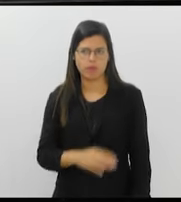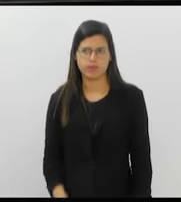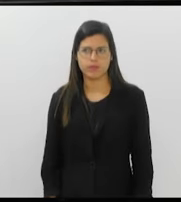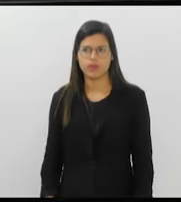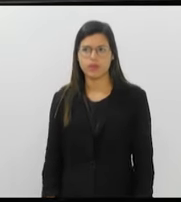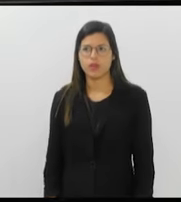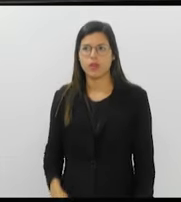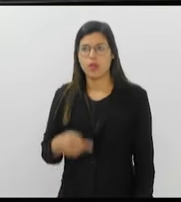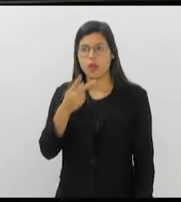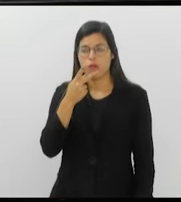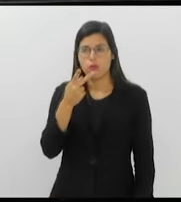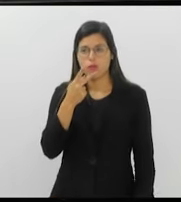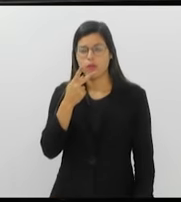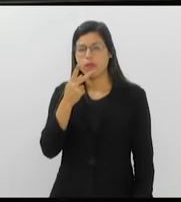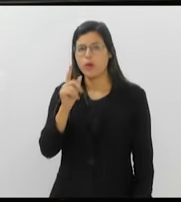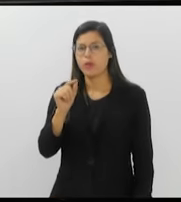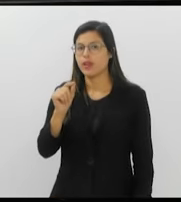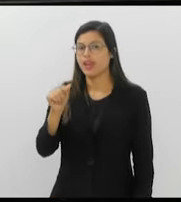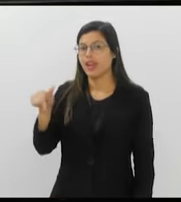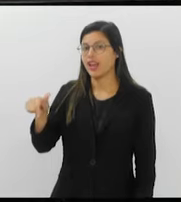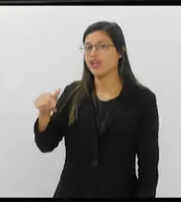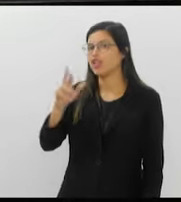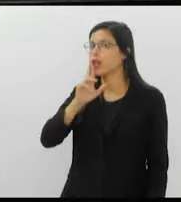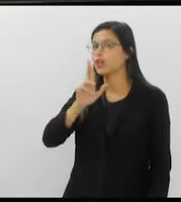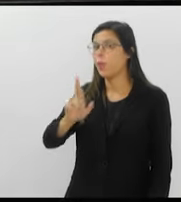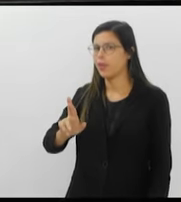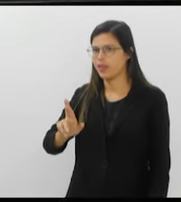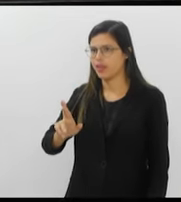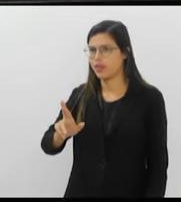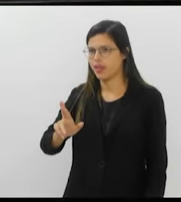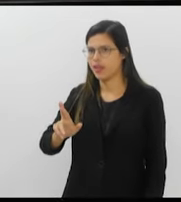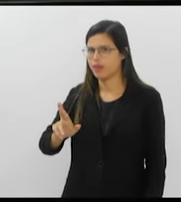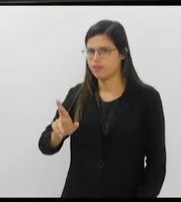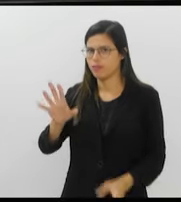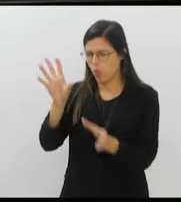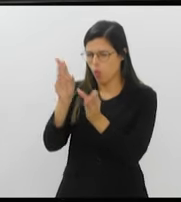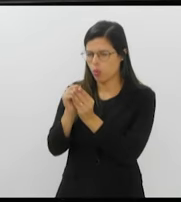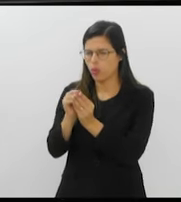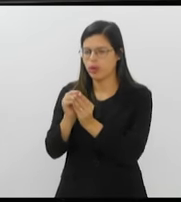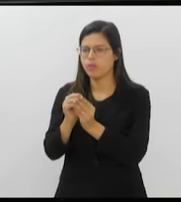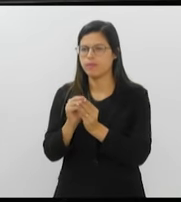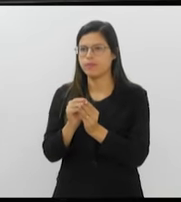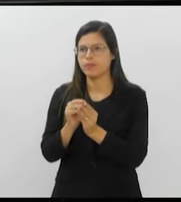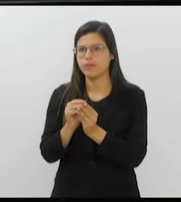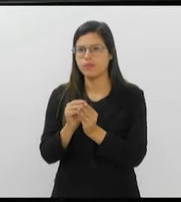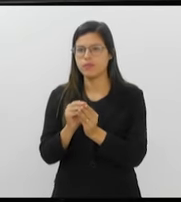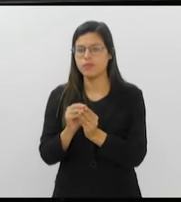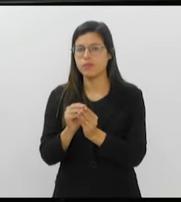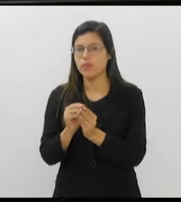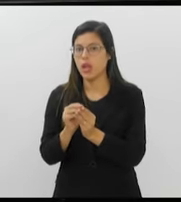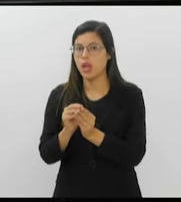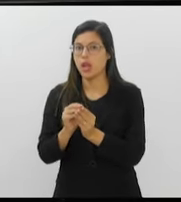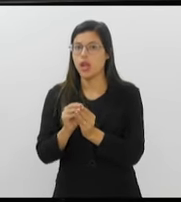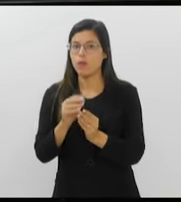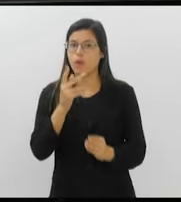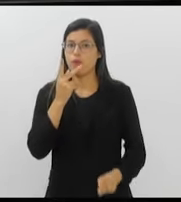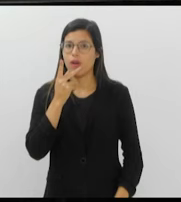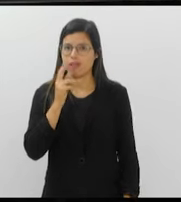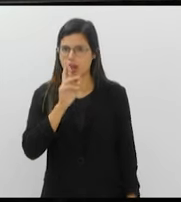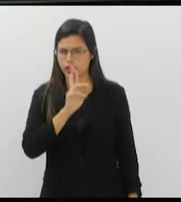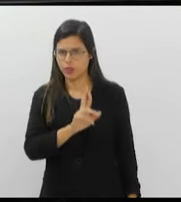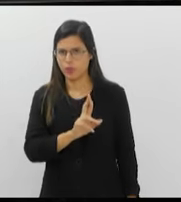E eu vou dizer o que eles vão falar. Para concluir, eles vão dizer depois disso tudo.